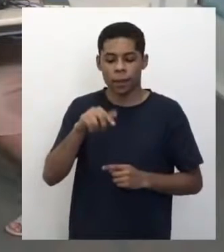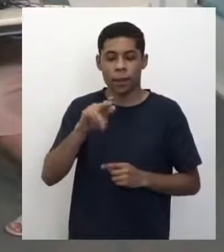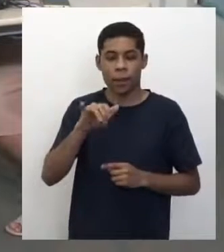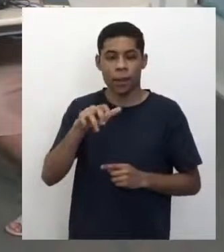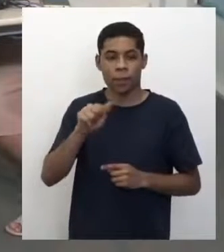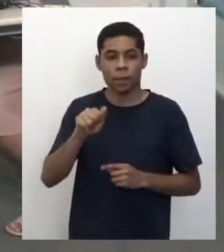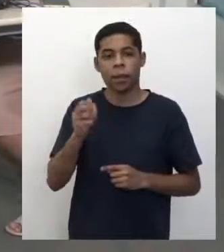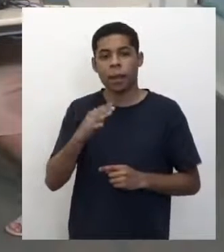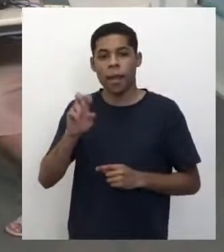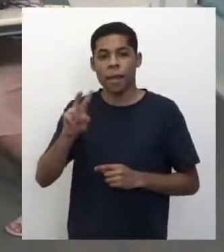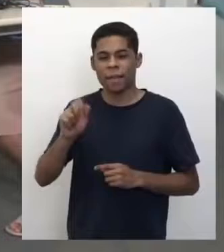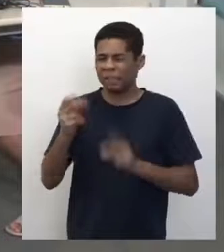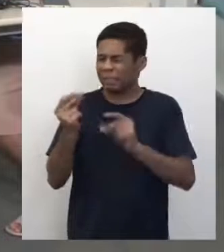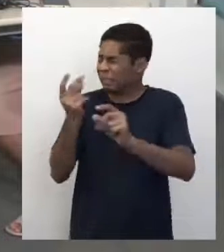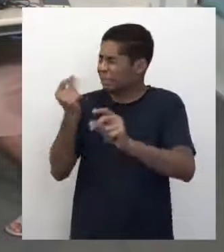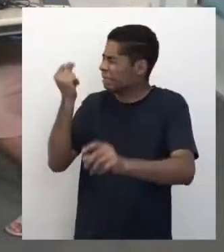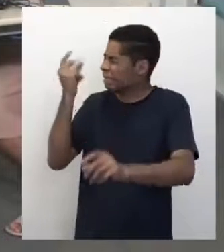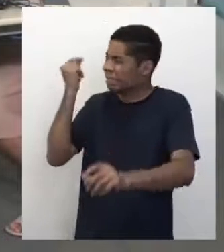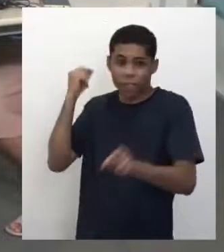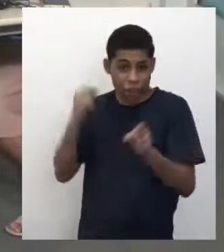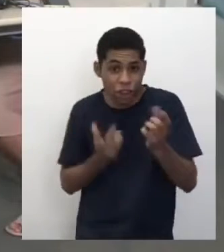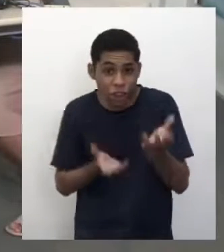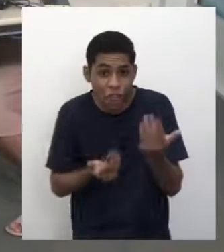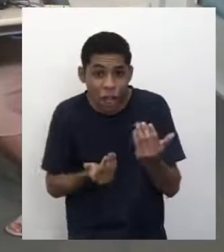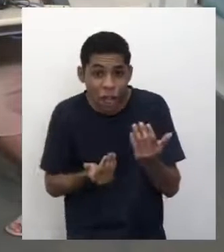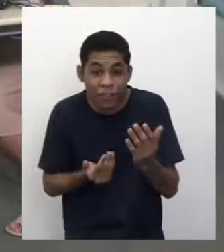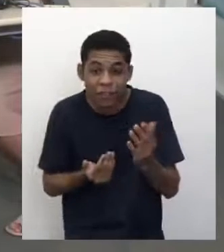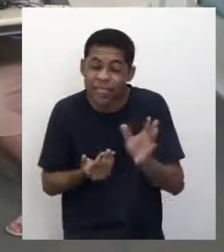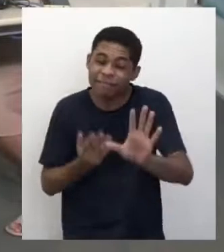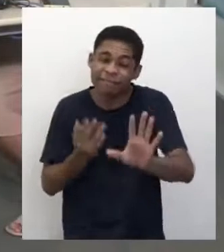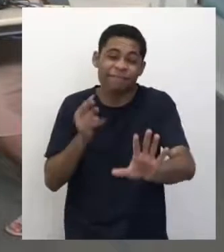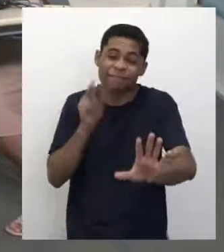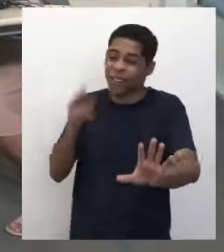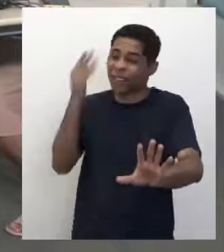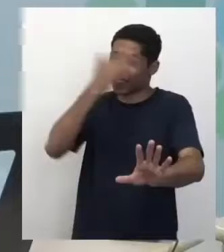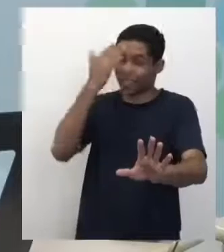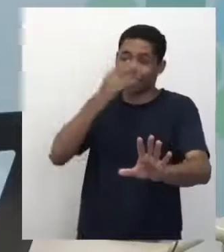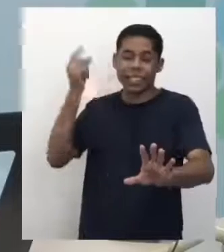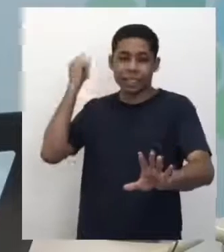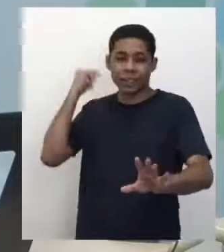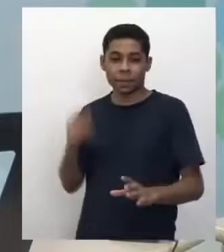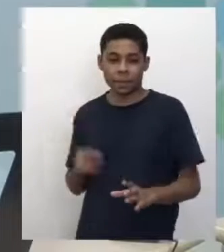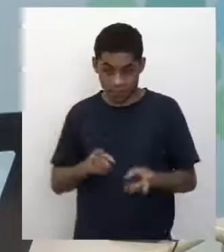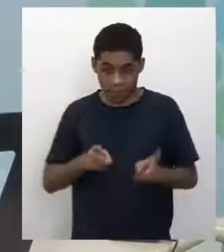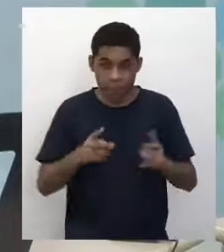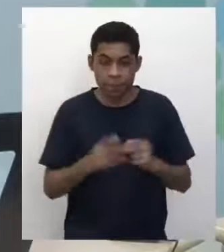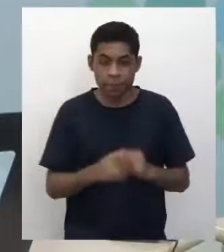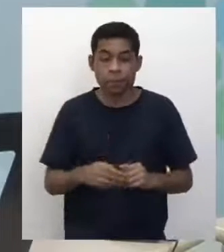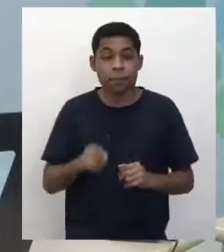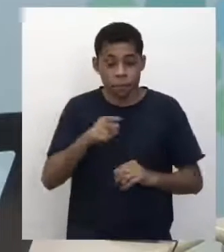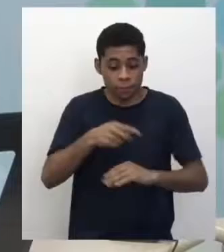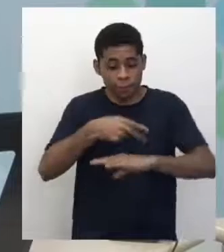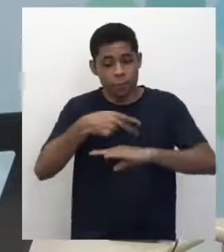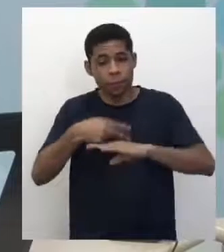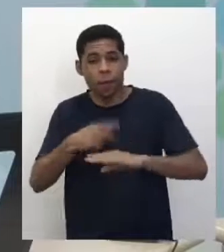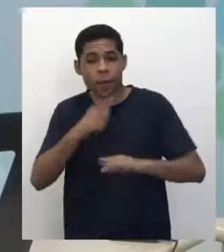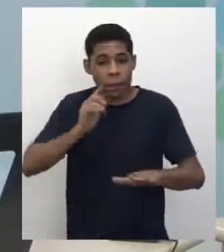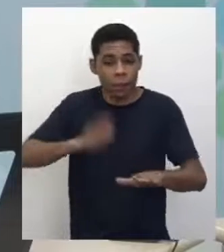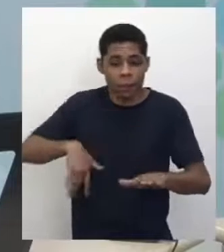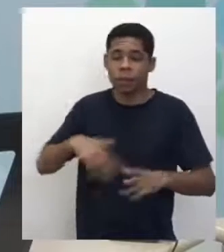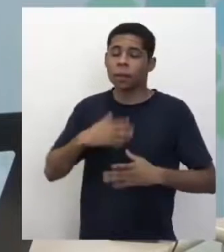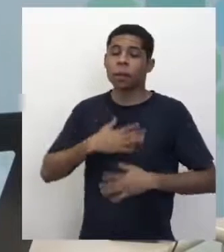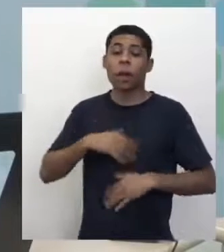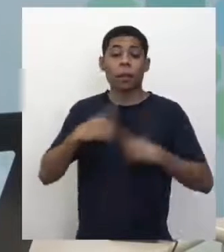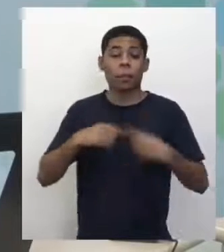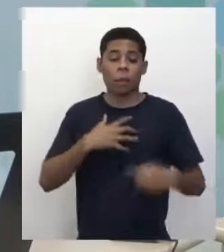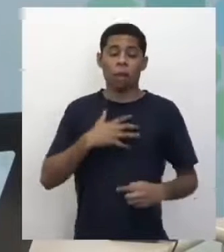jovem, essa não, você conhece. mas Meu Deus do o céu. nome é estranho. Ele foi para a praia relaxar e ficou com